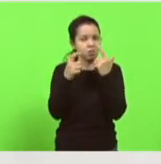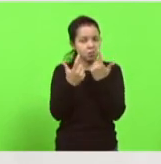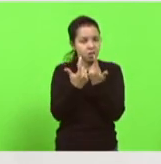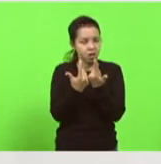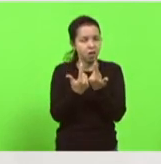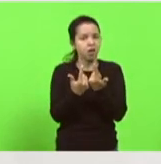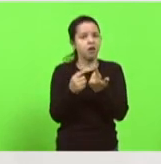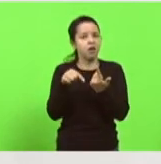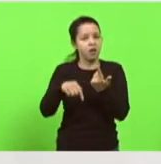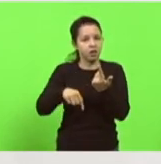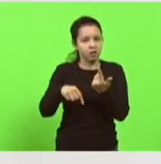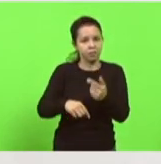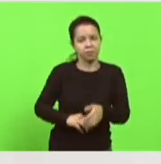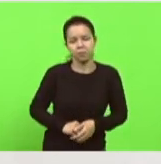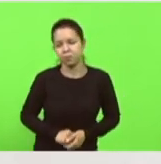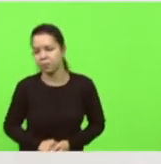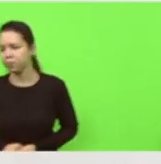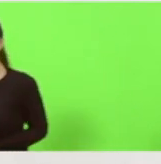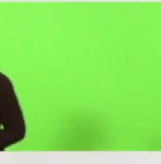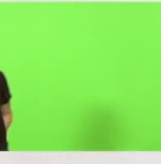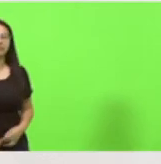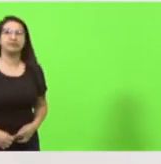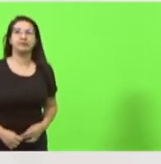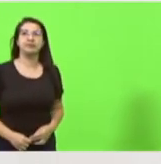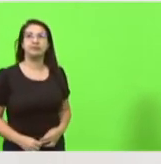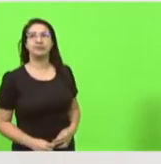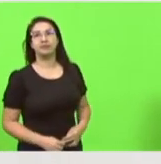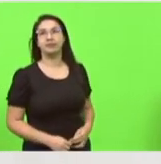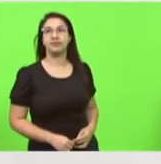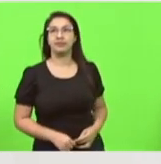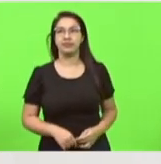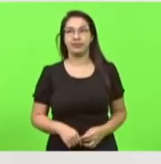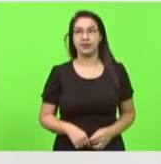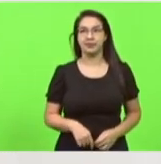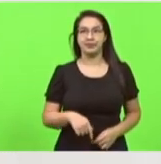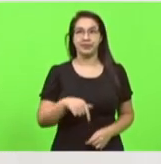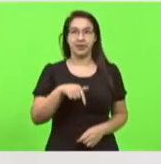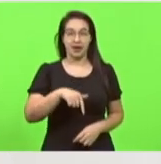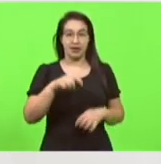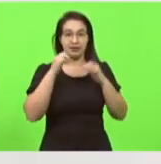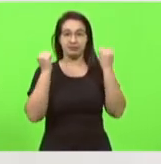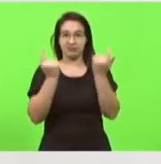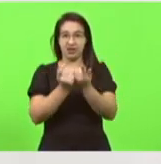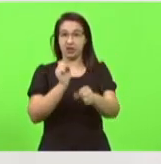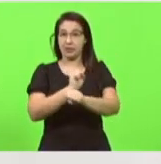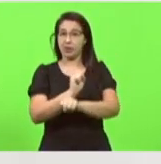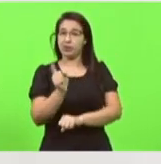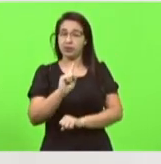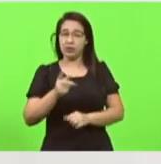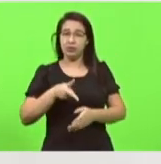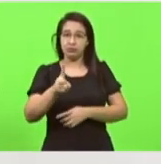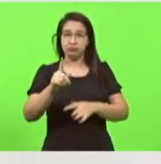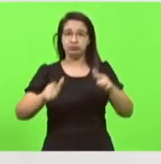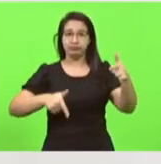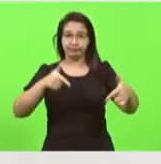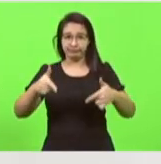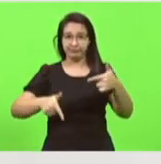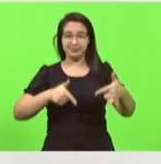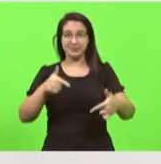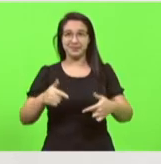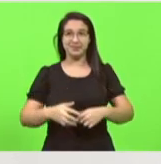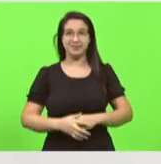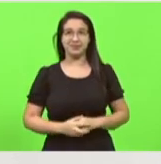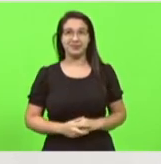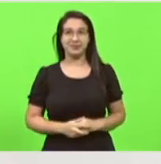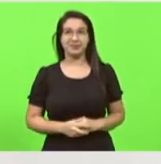Aqui o pagode não parou. Aqui o samba não parou, momento nenhum. A gente continuou trabalhando.